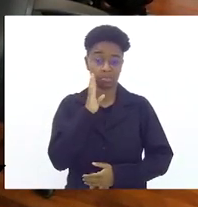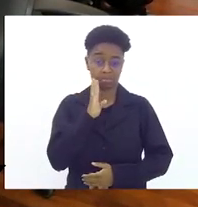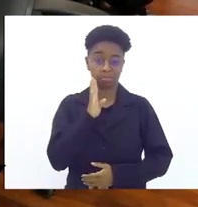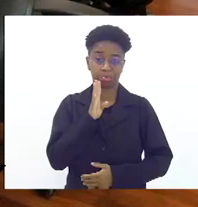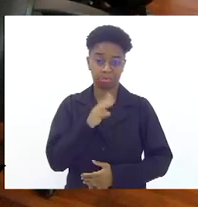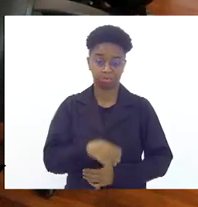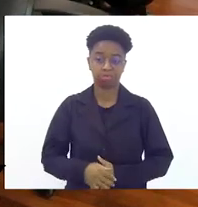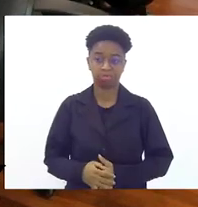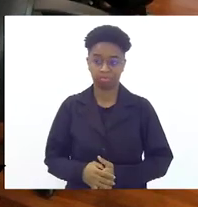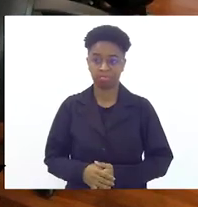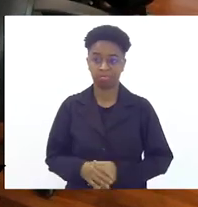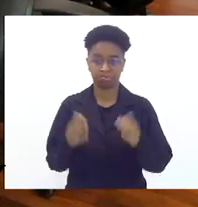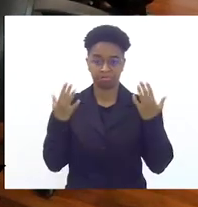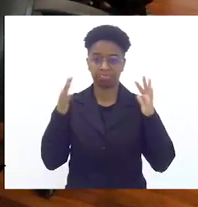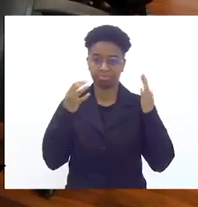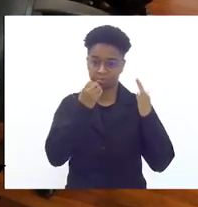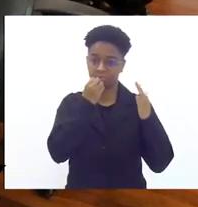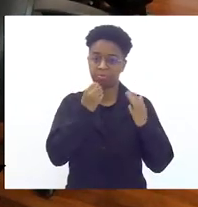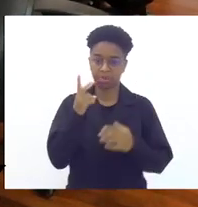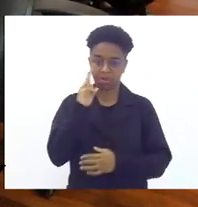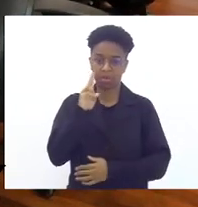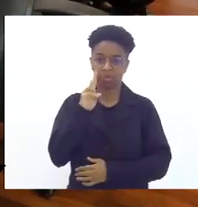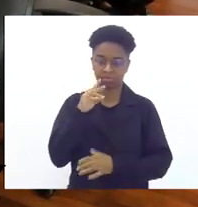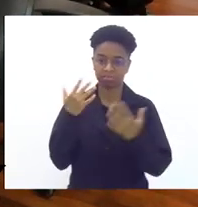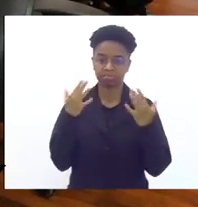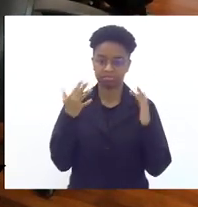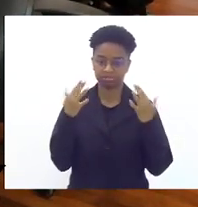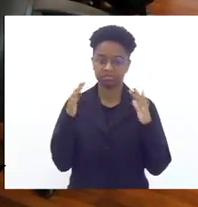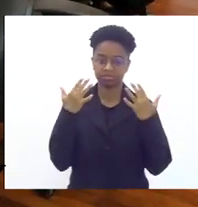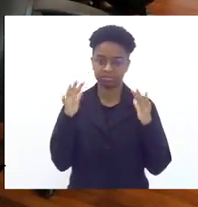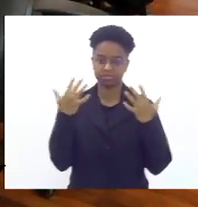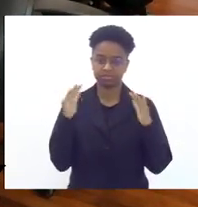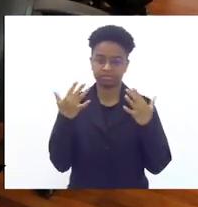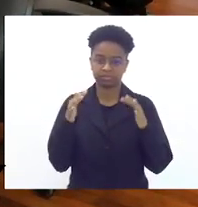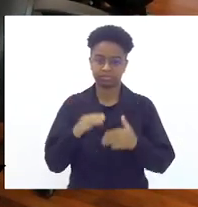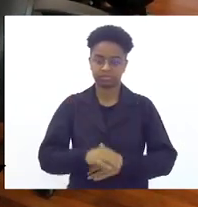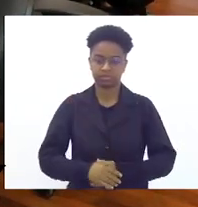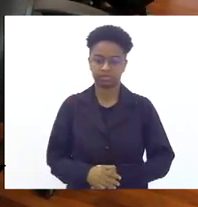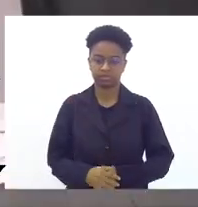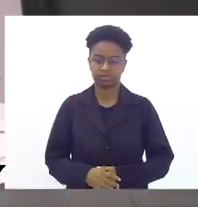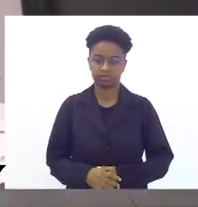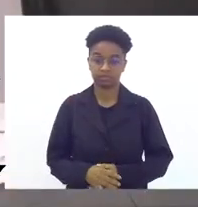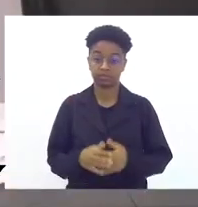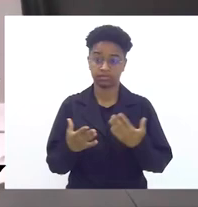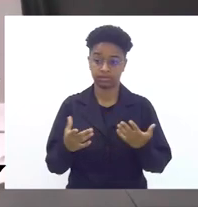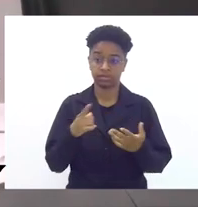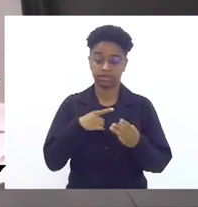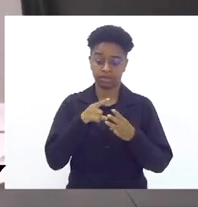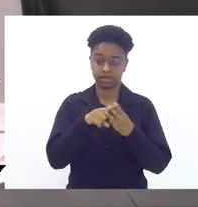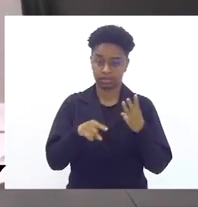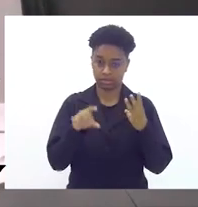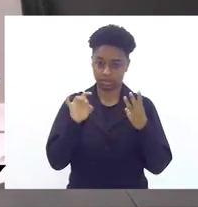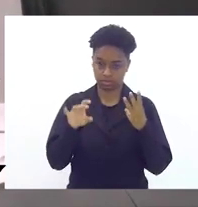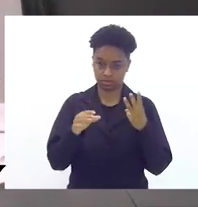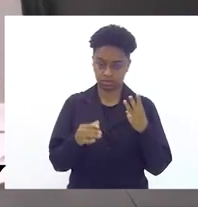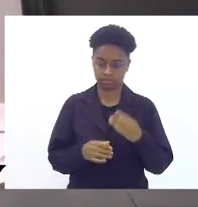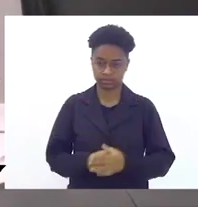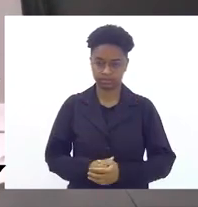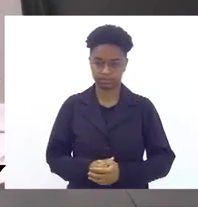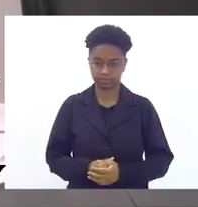muito bom muito bem lembrado flor Então temos só três agora